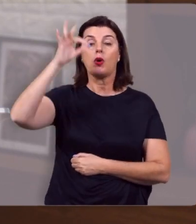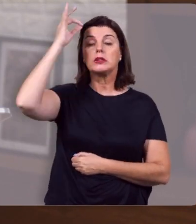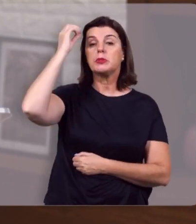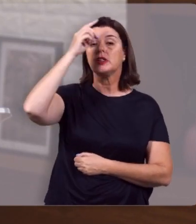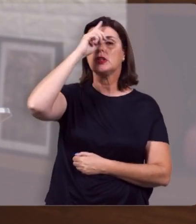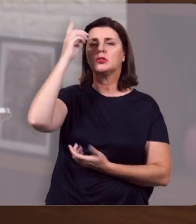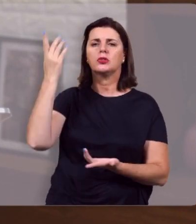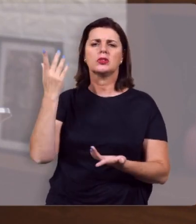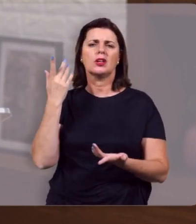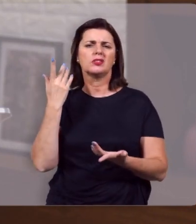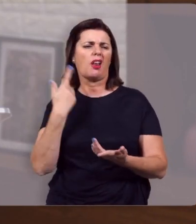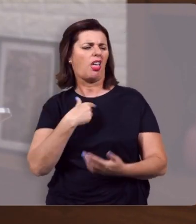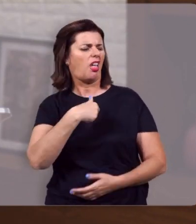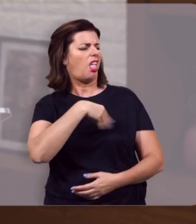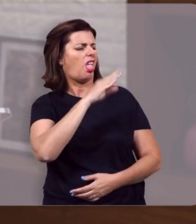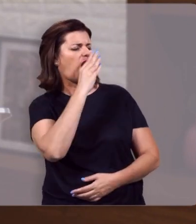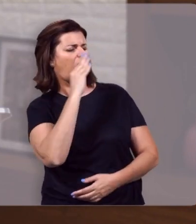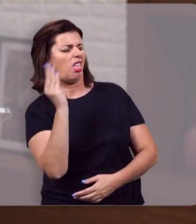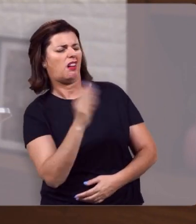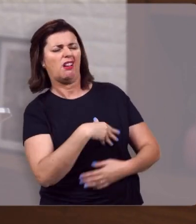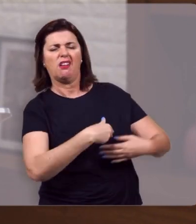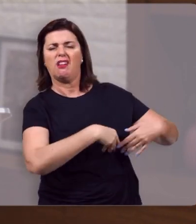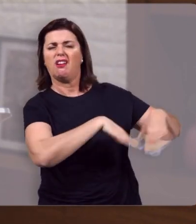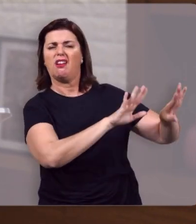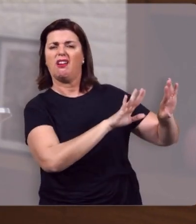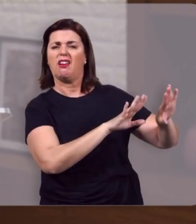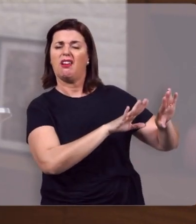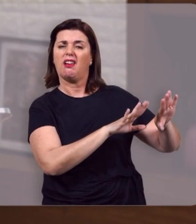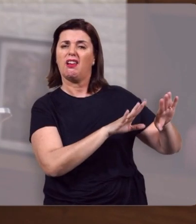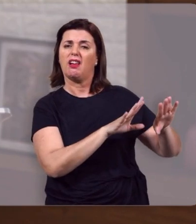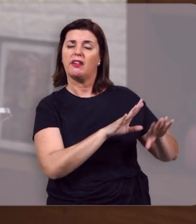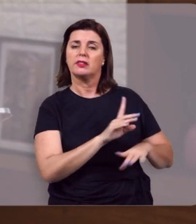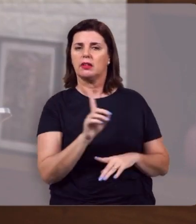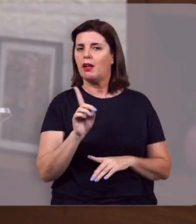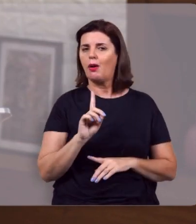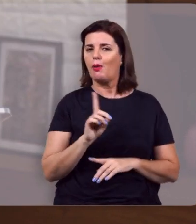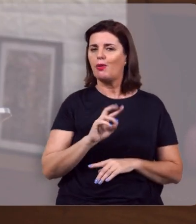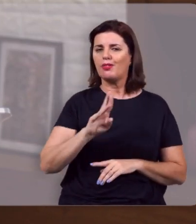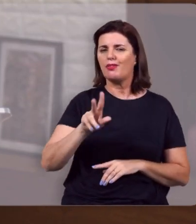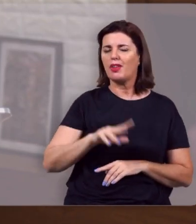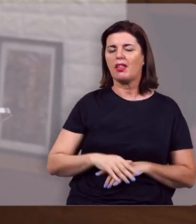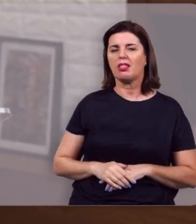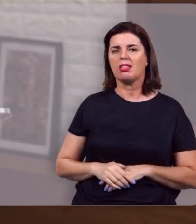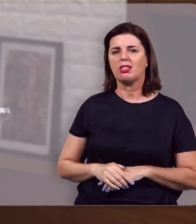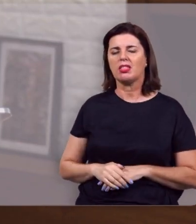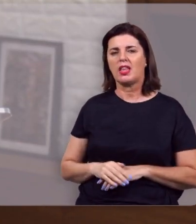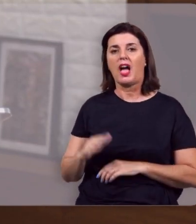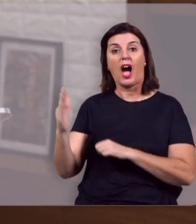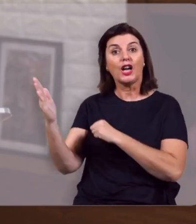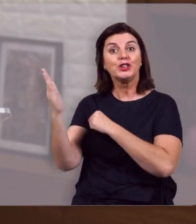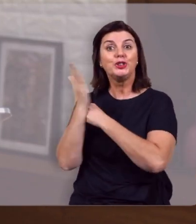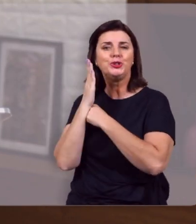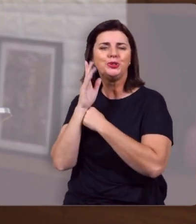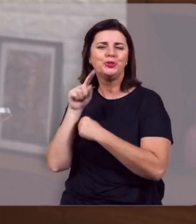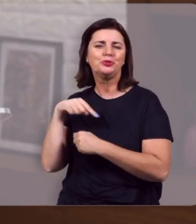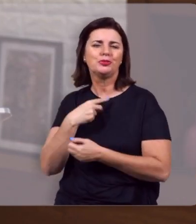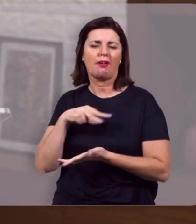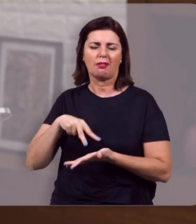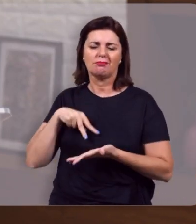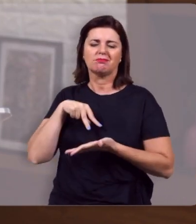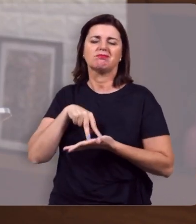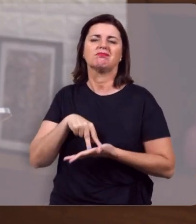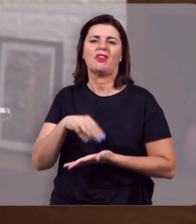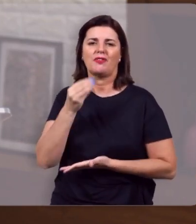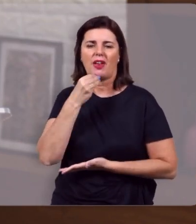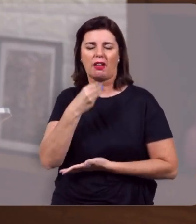Espírito Santo não nos escorraça, não nos joga para a lateral da vida, mas ele nos assiste